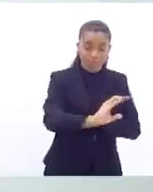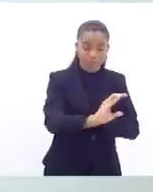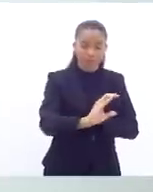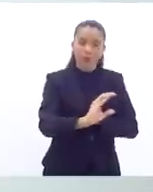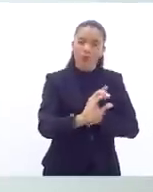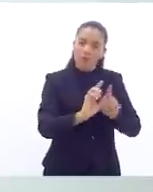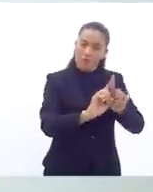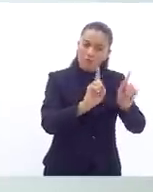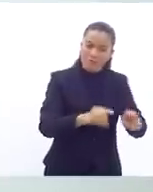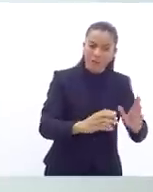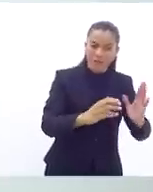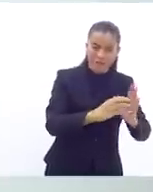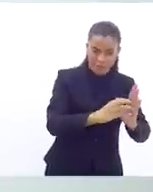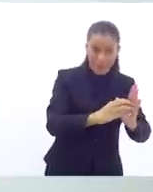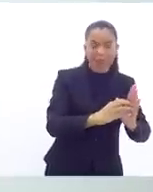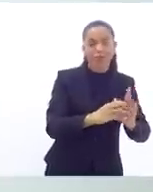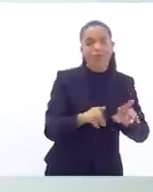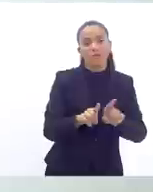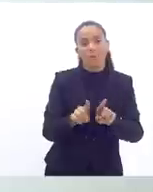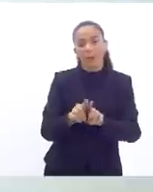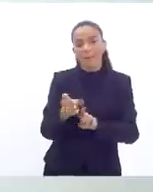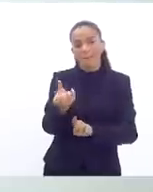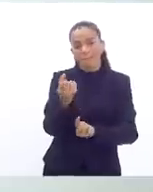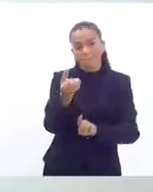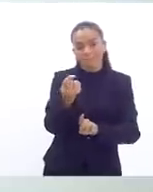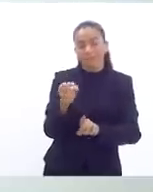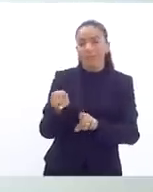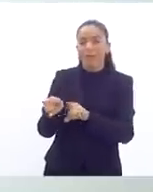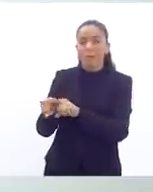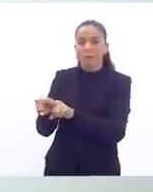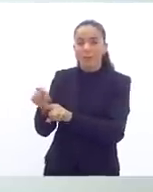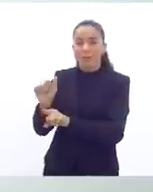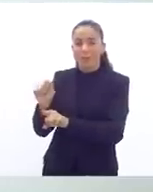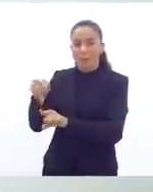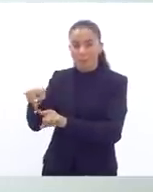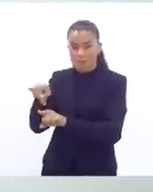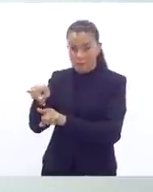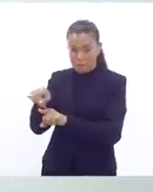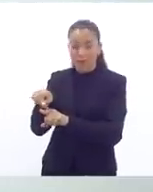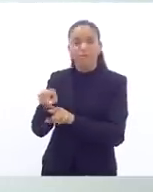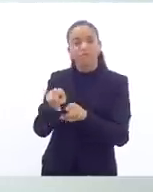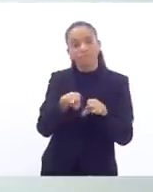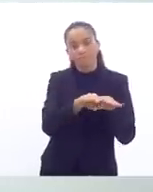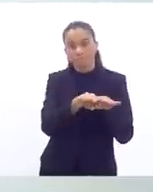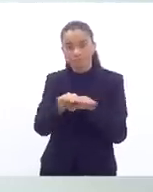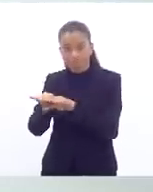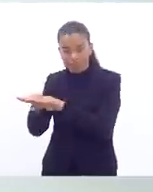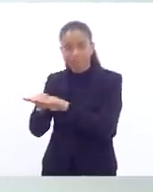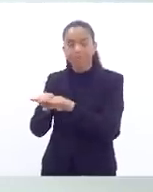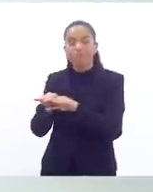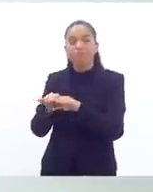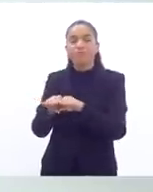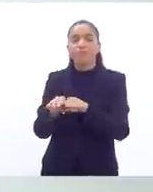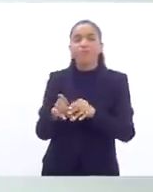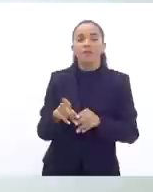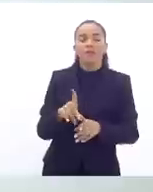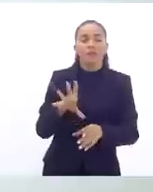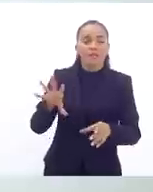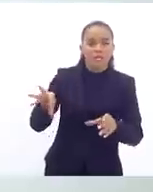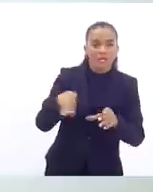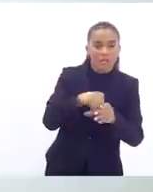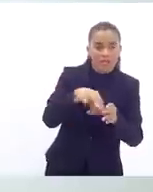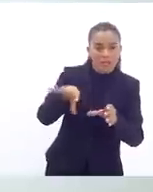servidores Aposentados e os pensionistas que cujo regime se deu no processo é de